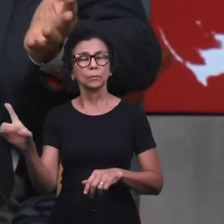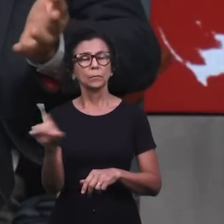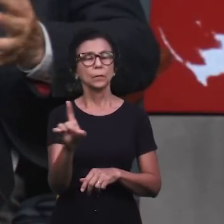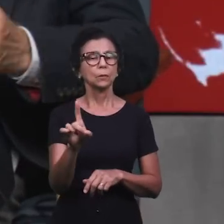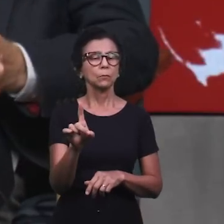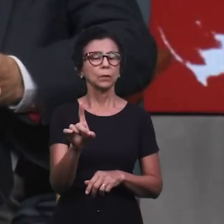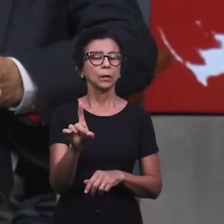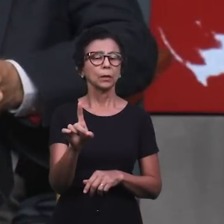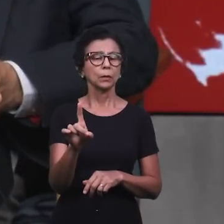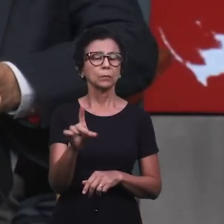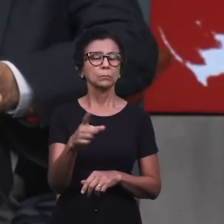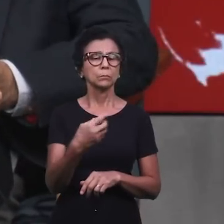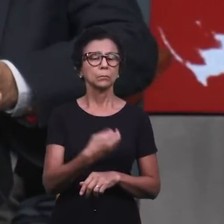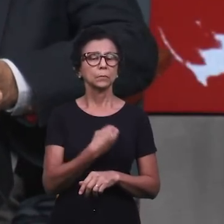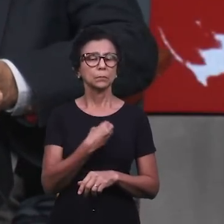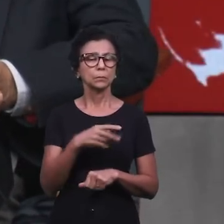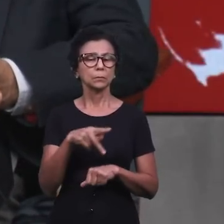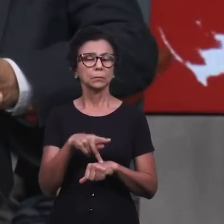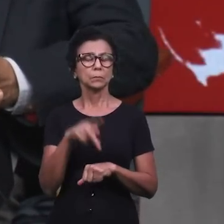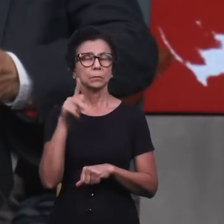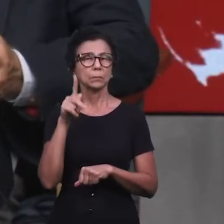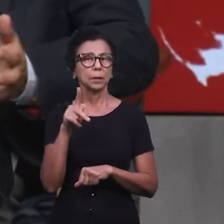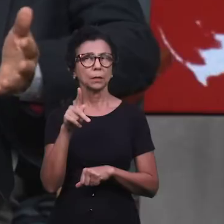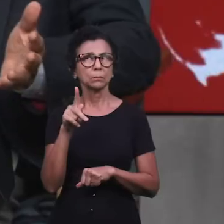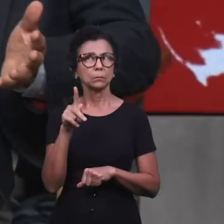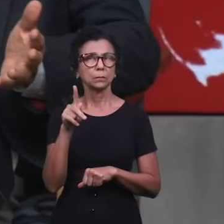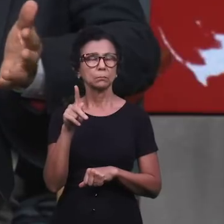no mínimo, assim,